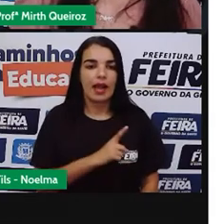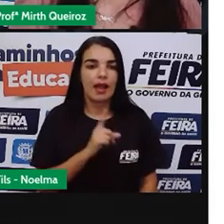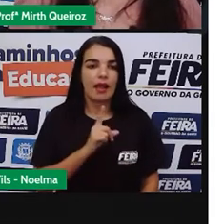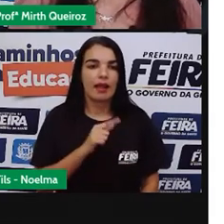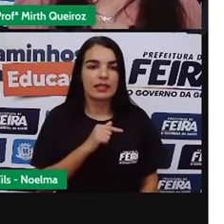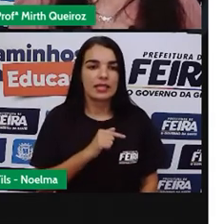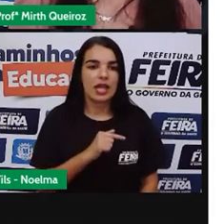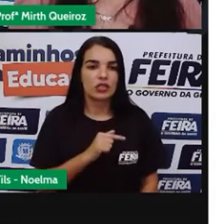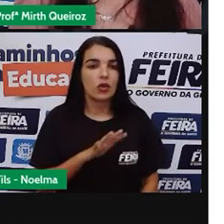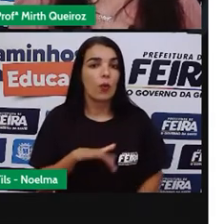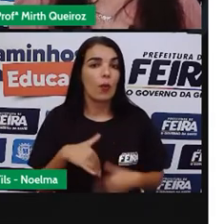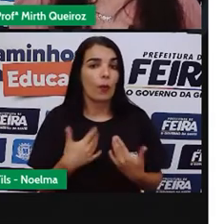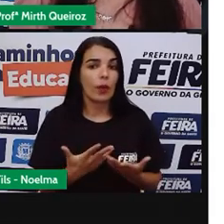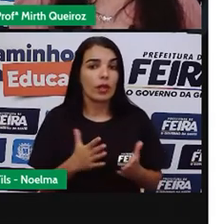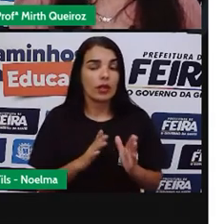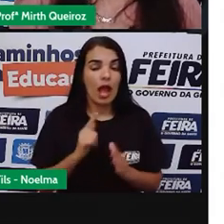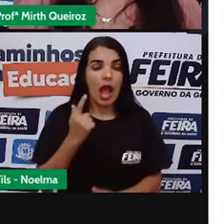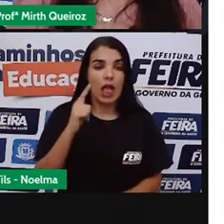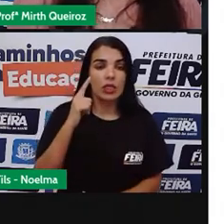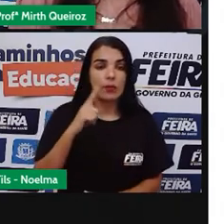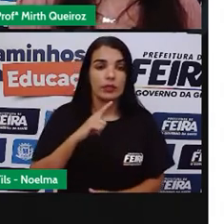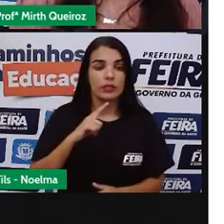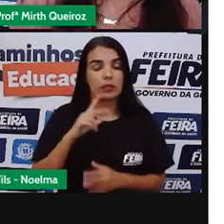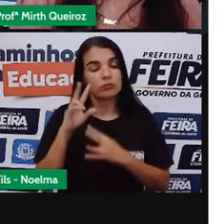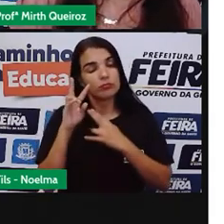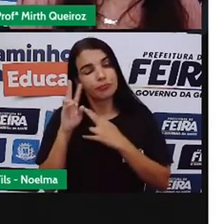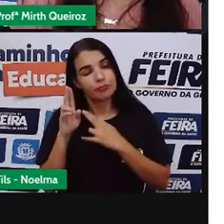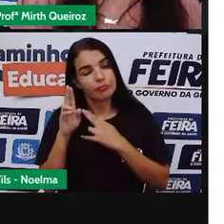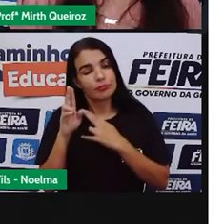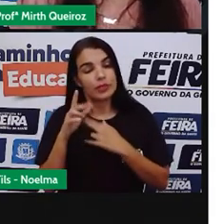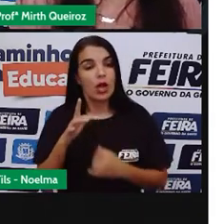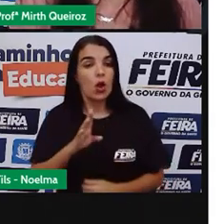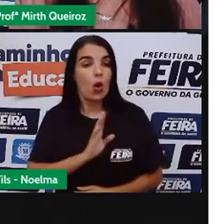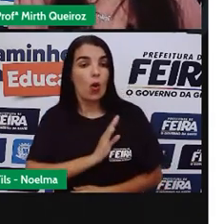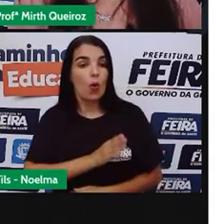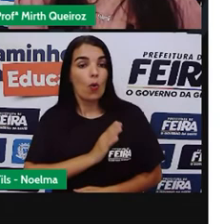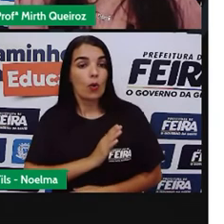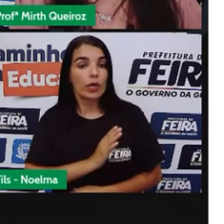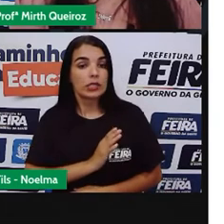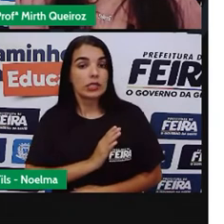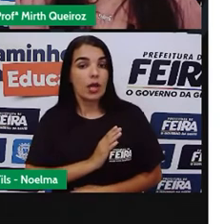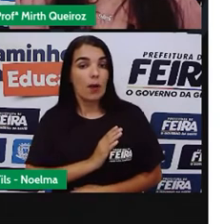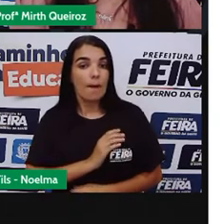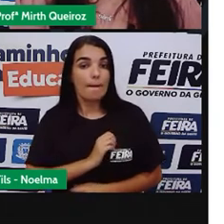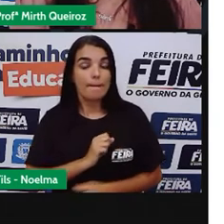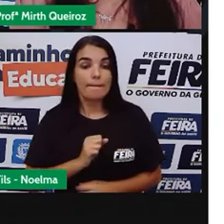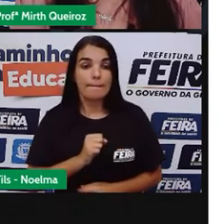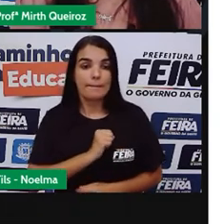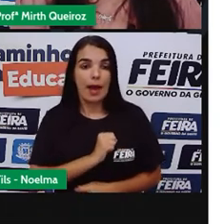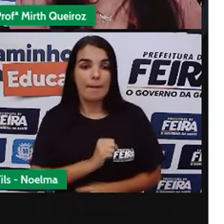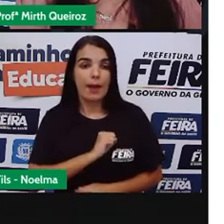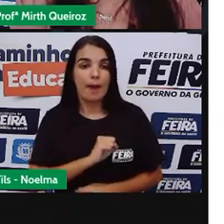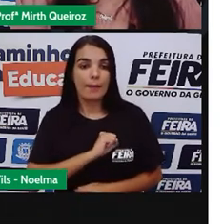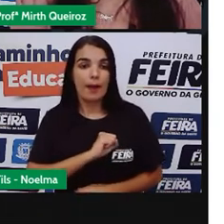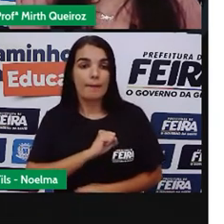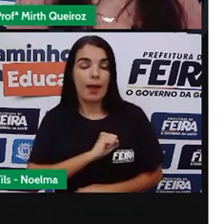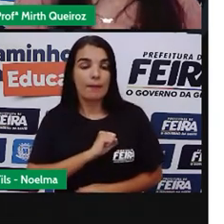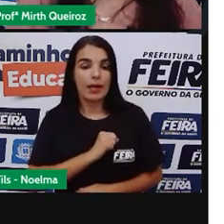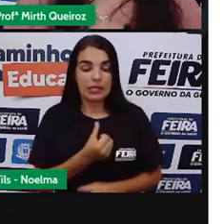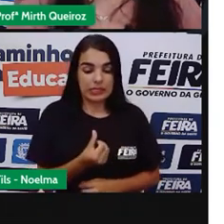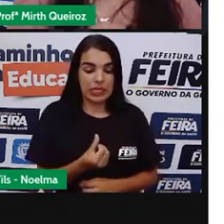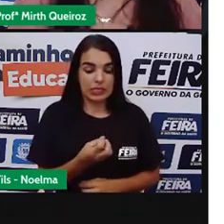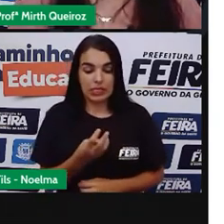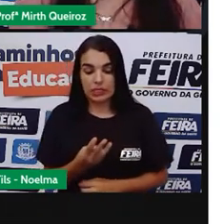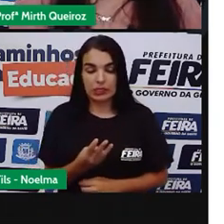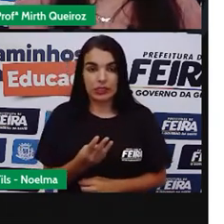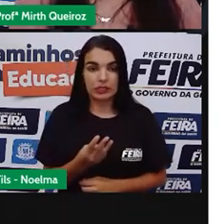O sétimo. Quando um adulto está em repouso, o coração dele bate aí